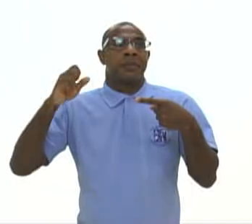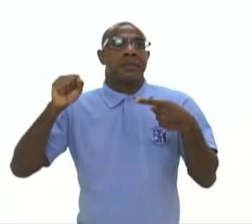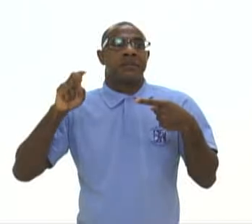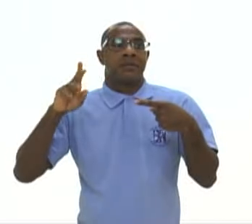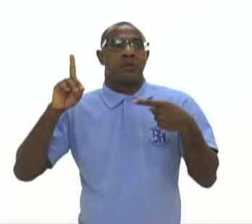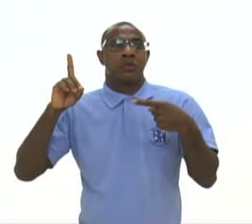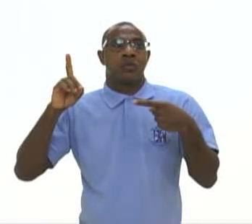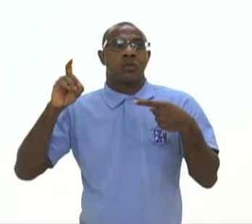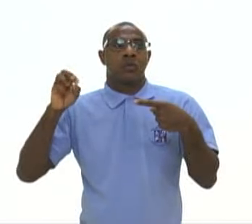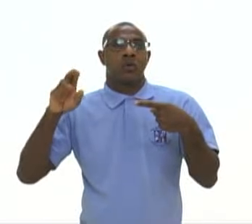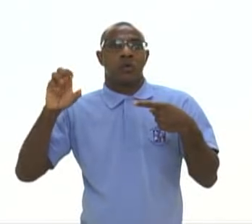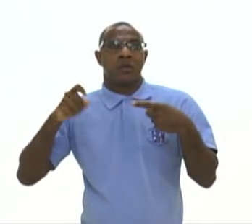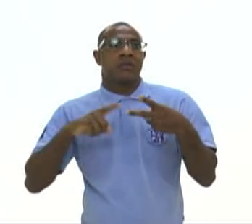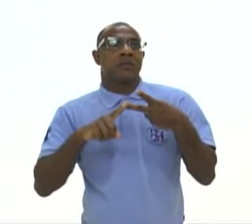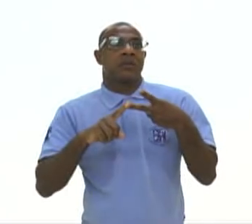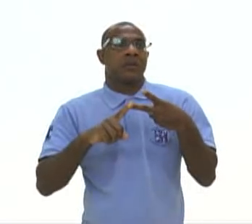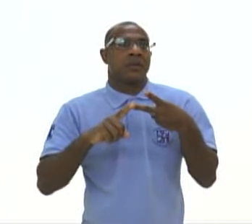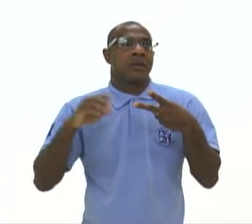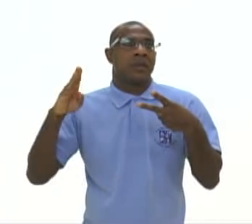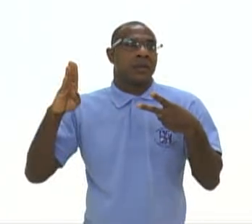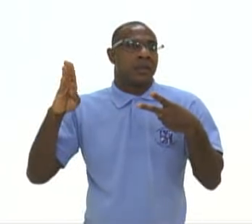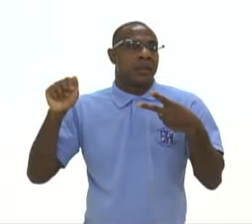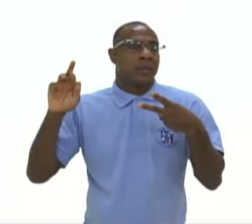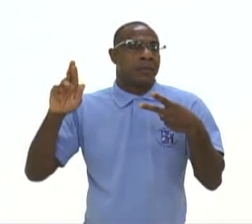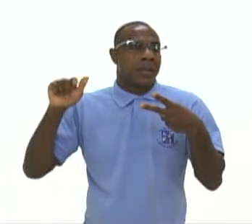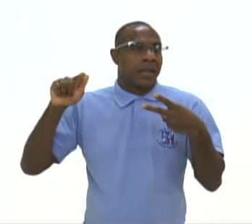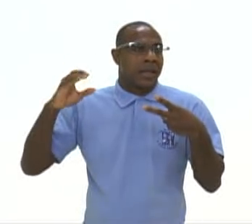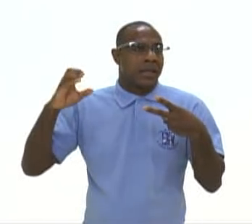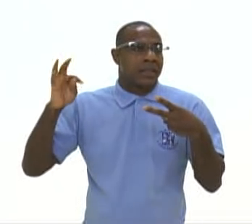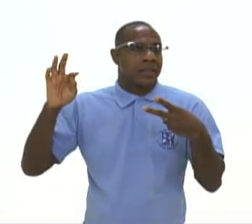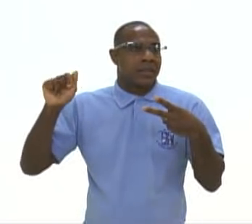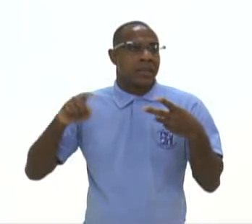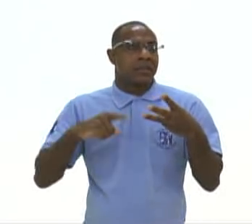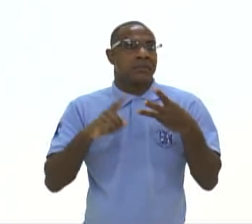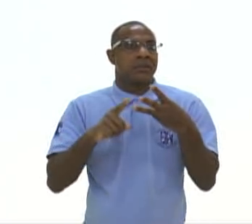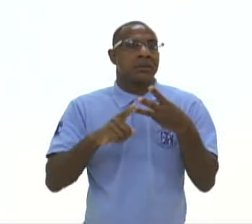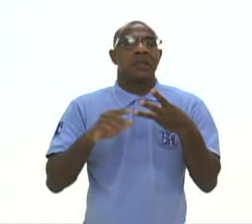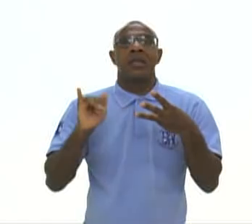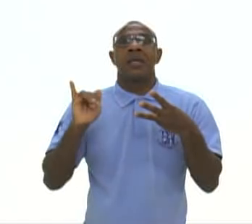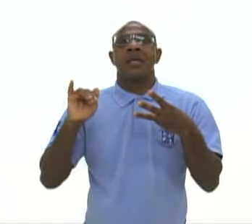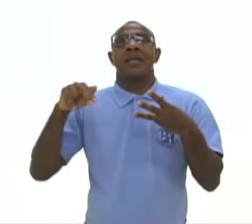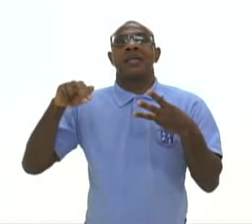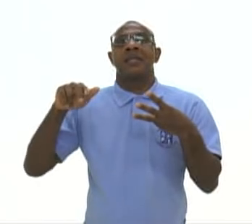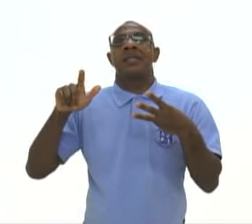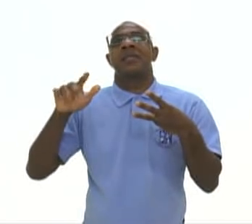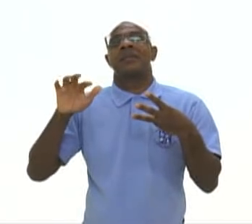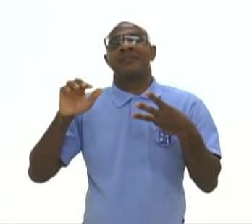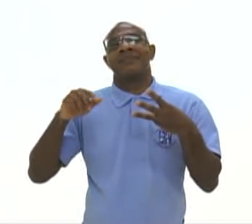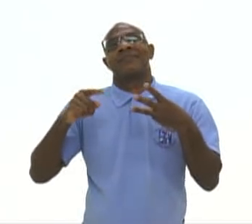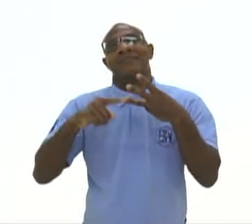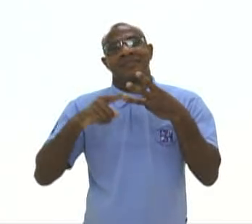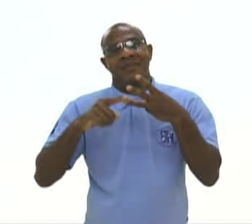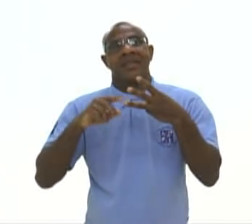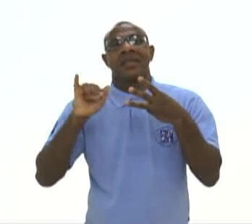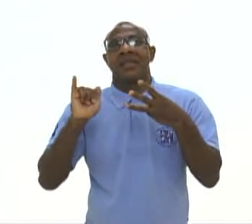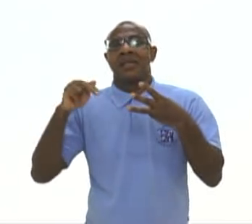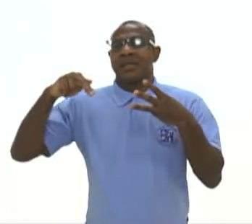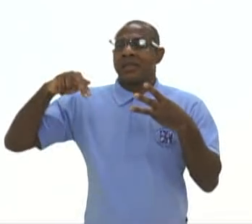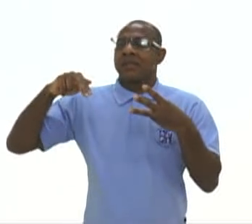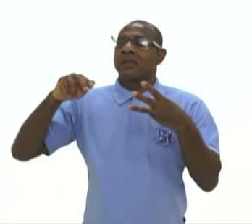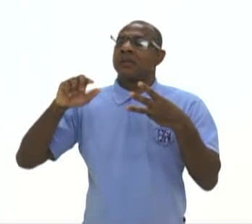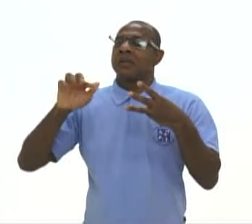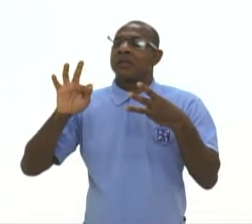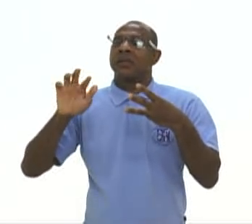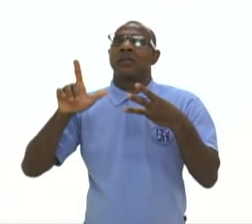B, brácteas. Letra C, inflorescência. E letra D, pedicelo. Responde no caderno e eu já volto.